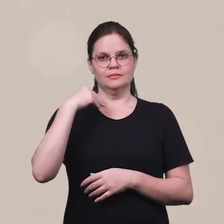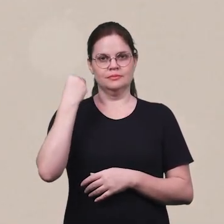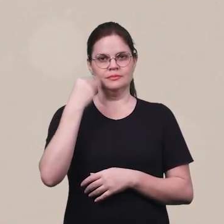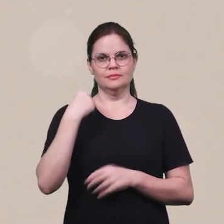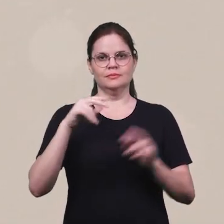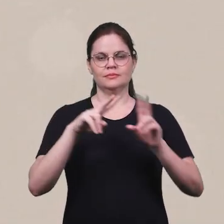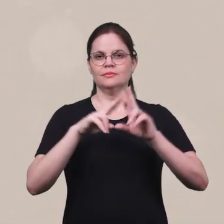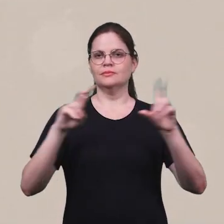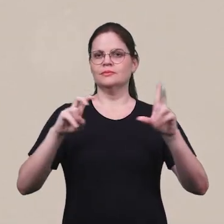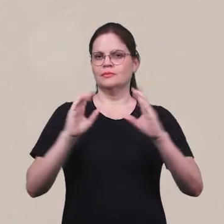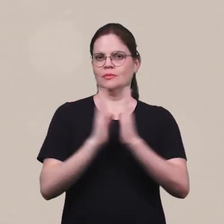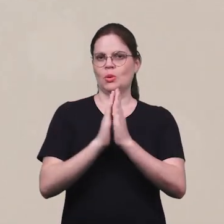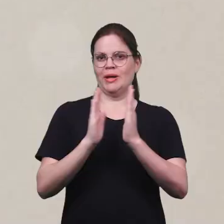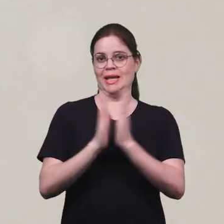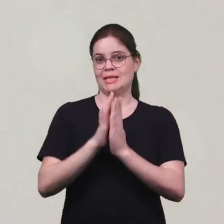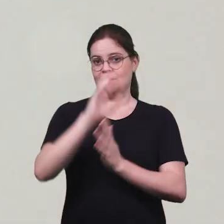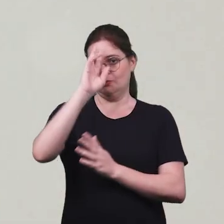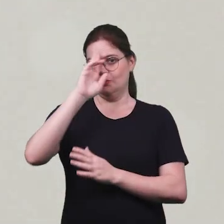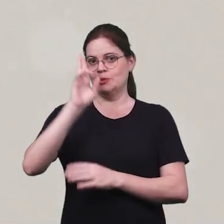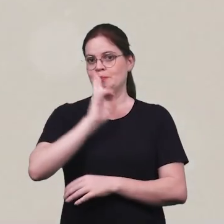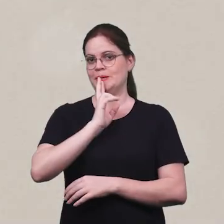com resposta de oração.